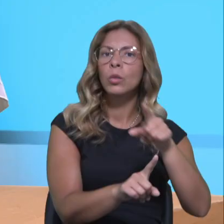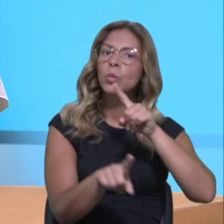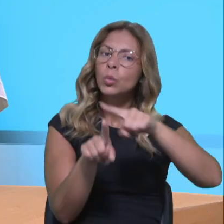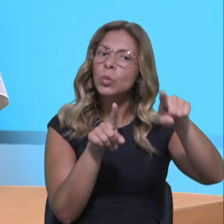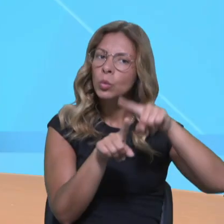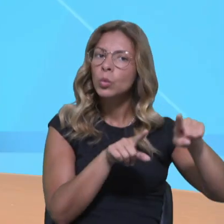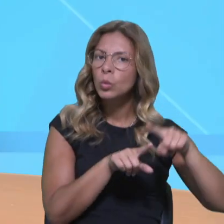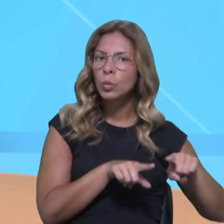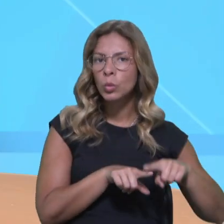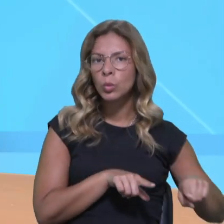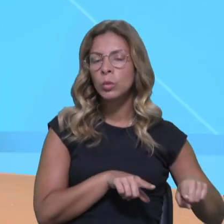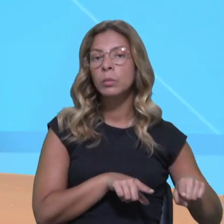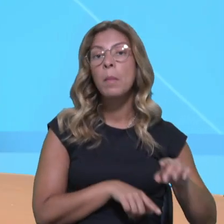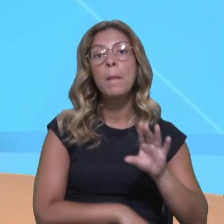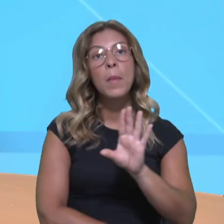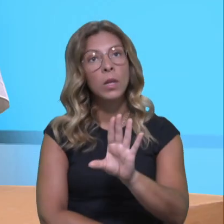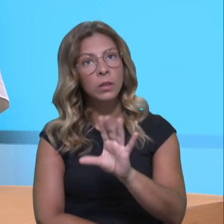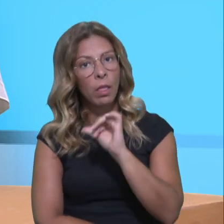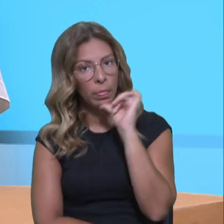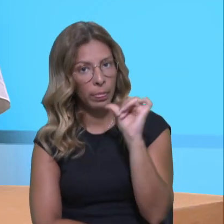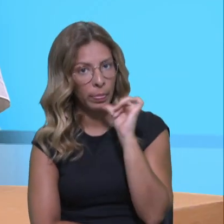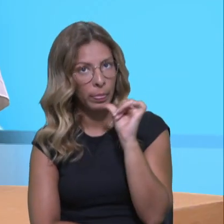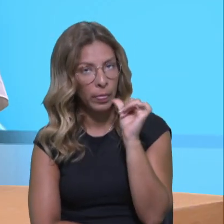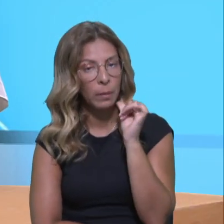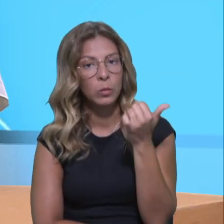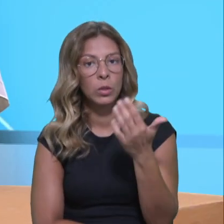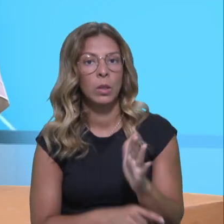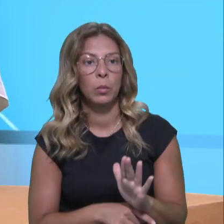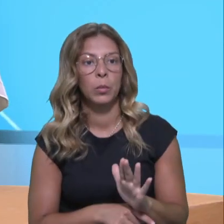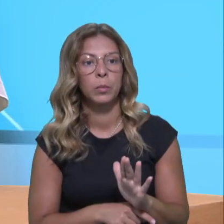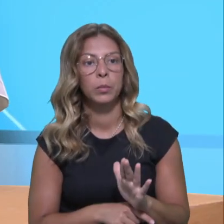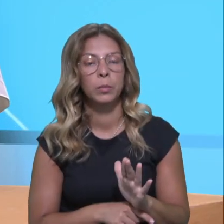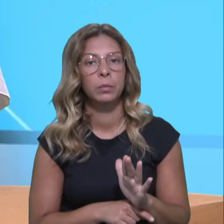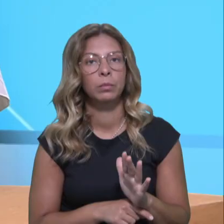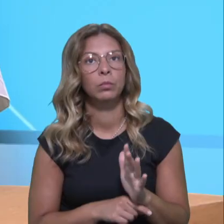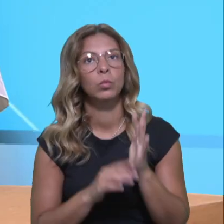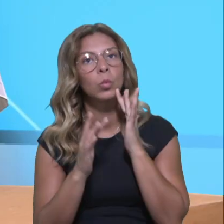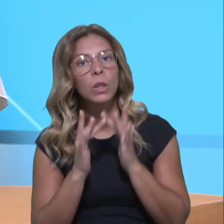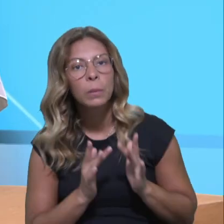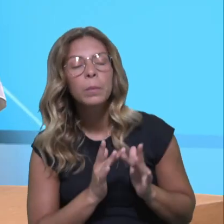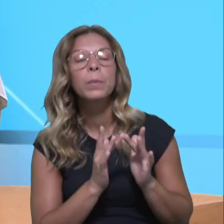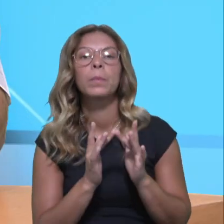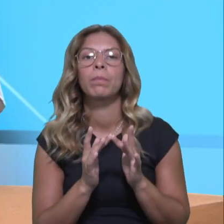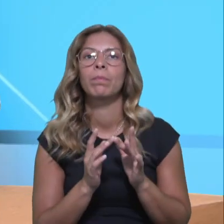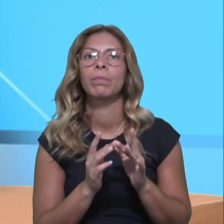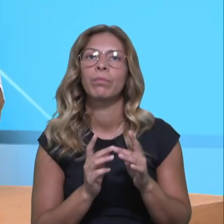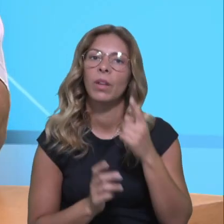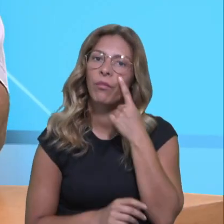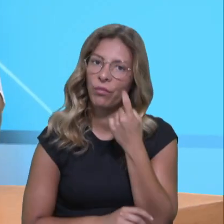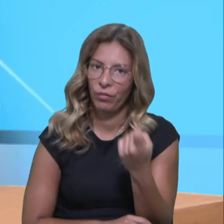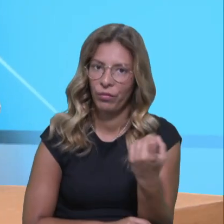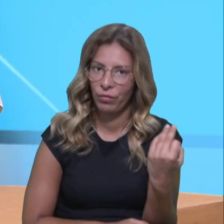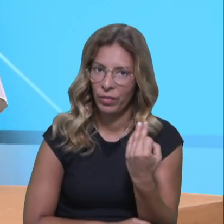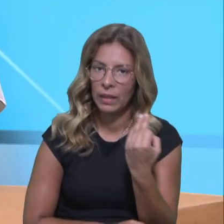país. À medida que, quer dizer, este 5º Dia Mundial verifica-se, aparece-nos nas